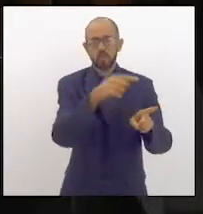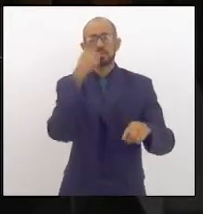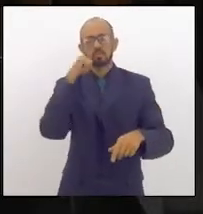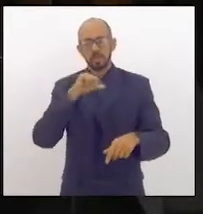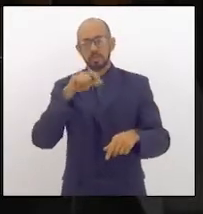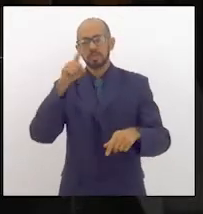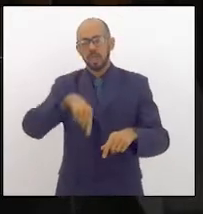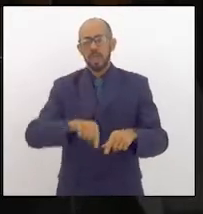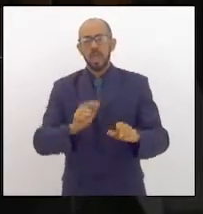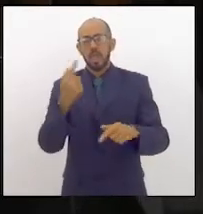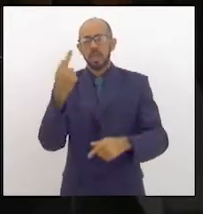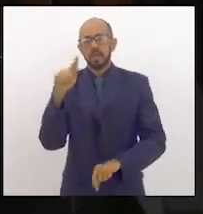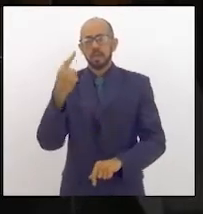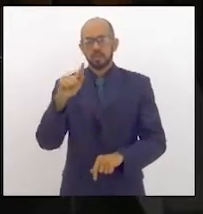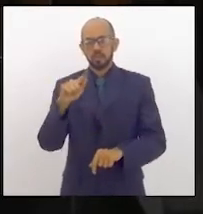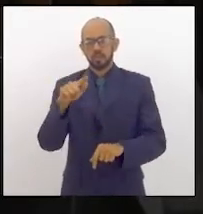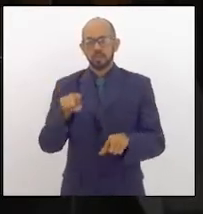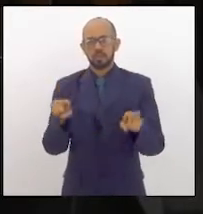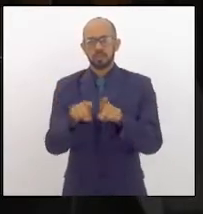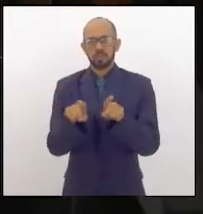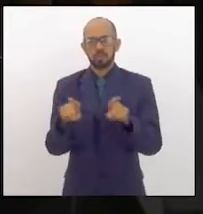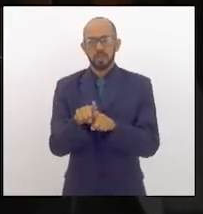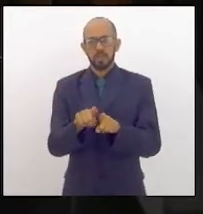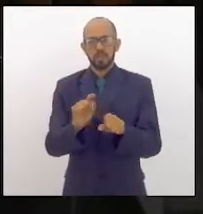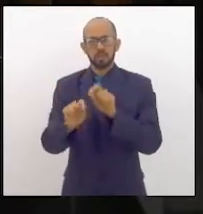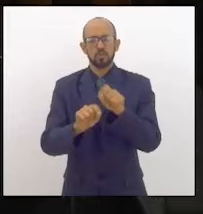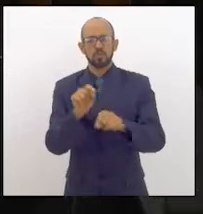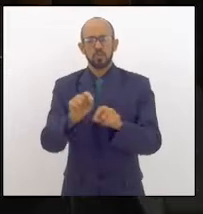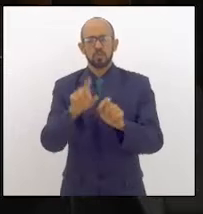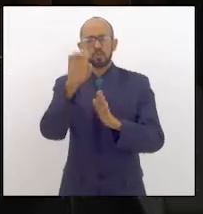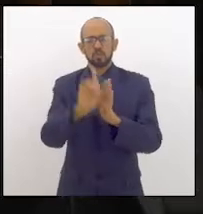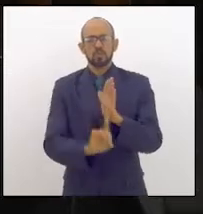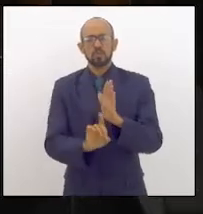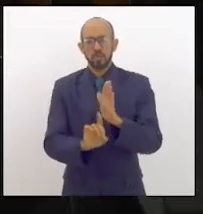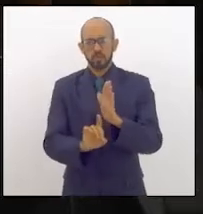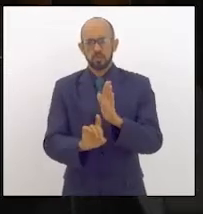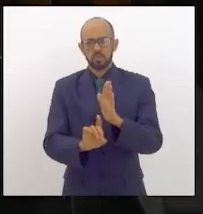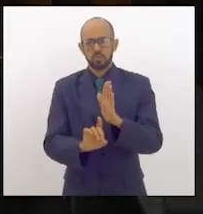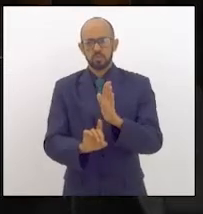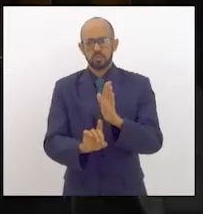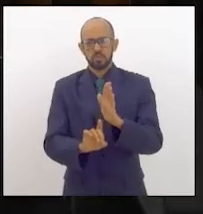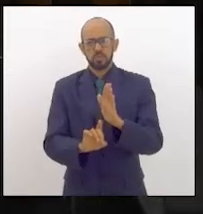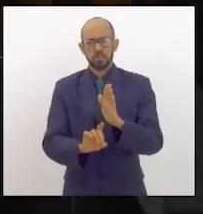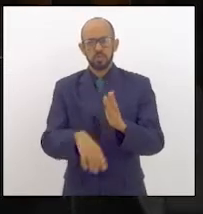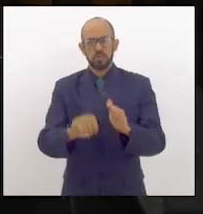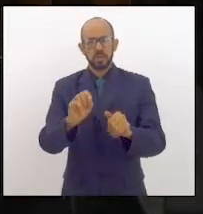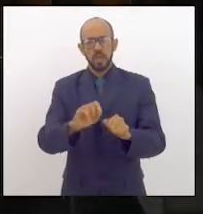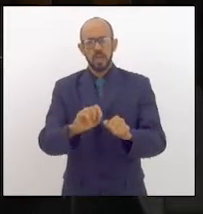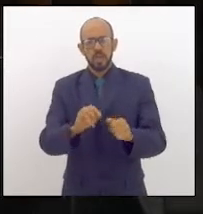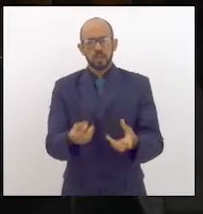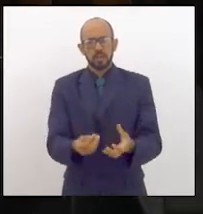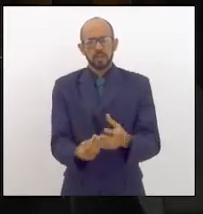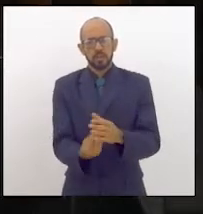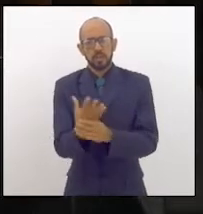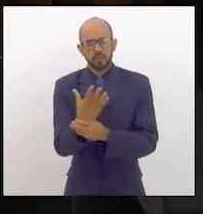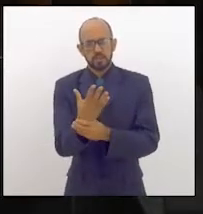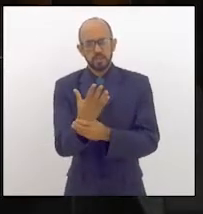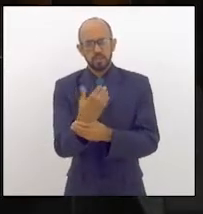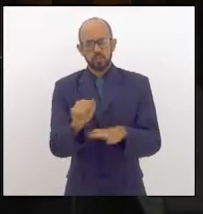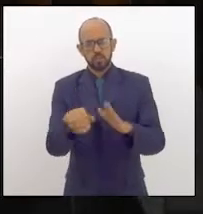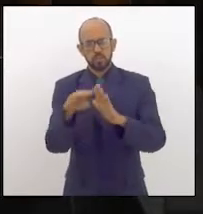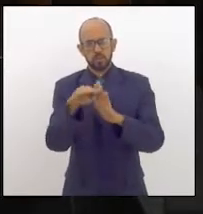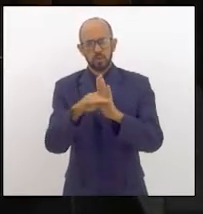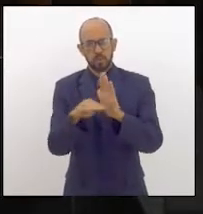pauta da garantia dos direitos né e da criação do programa Estadual de promoção